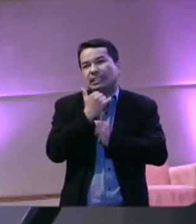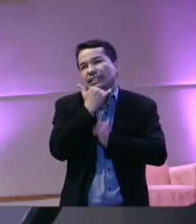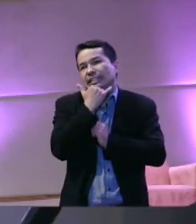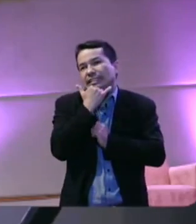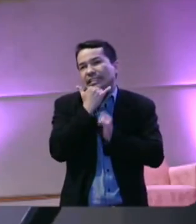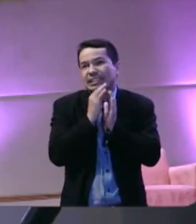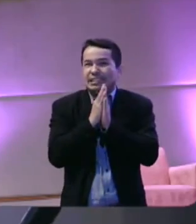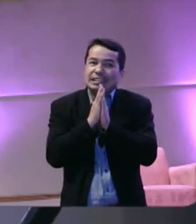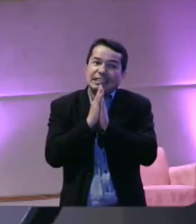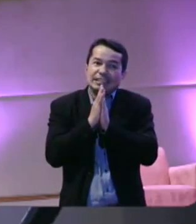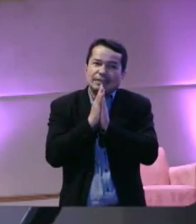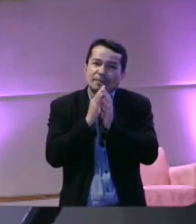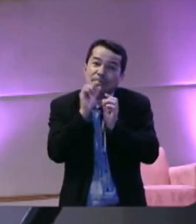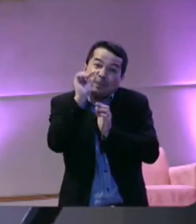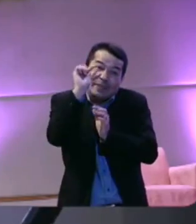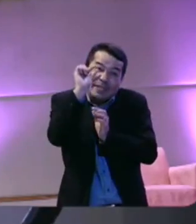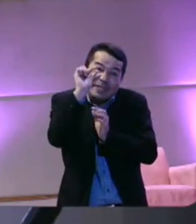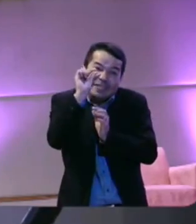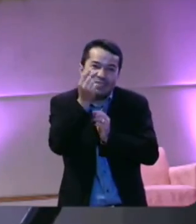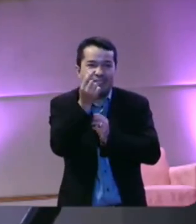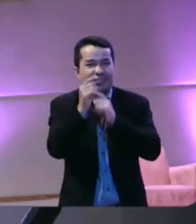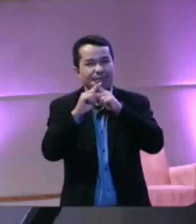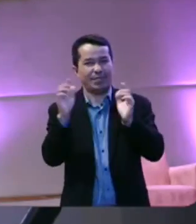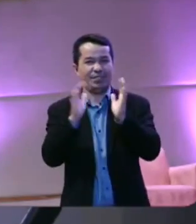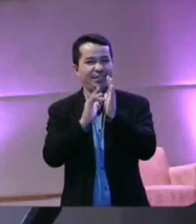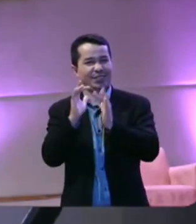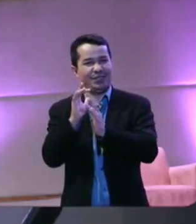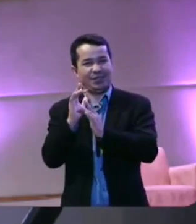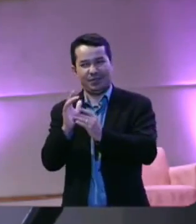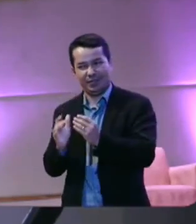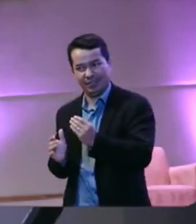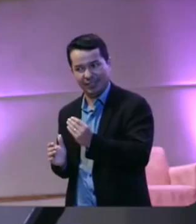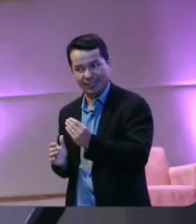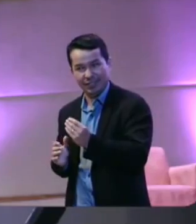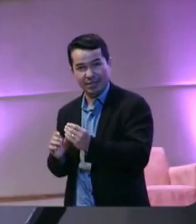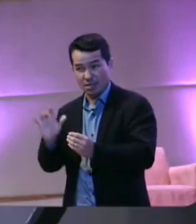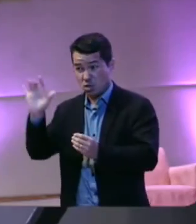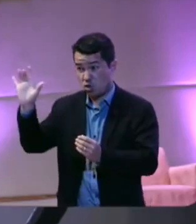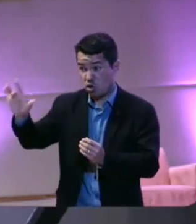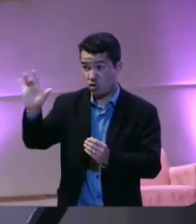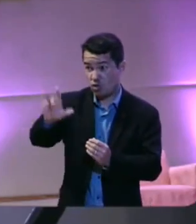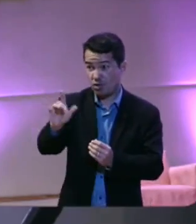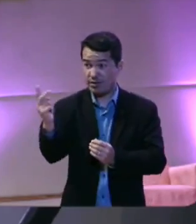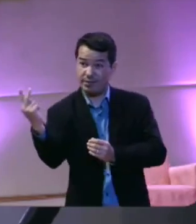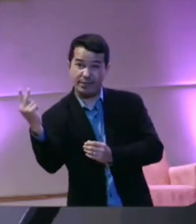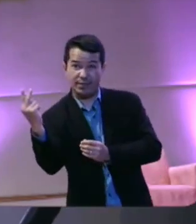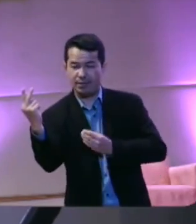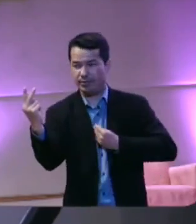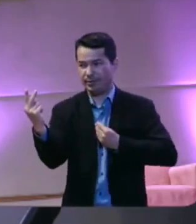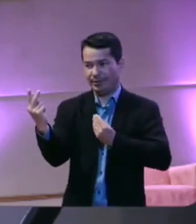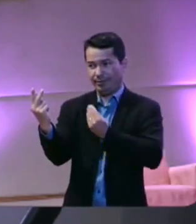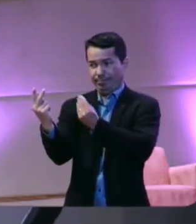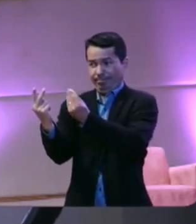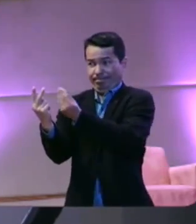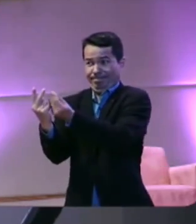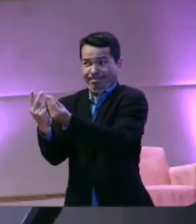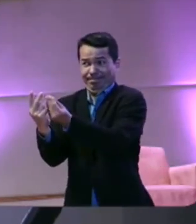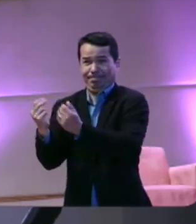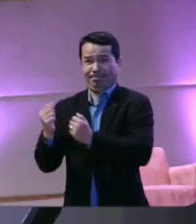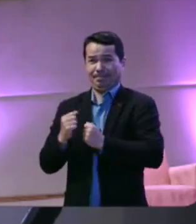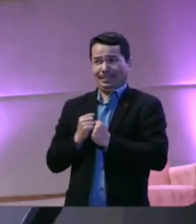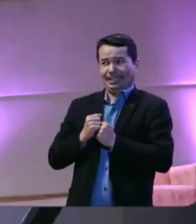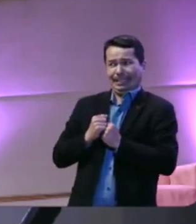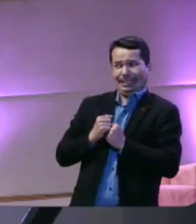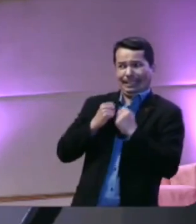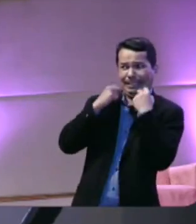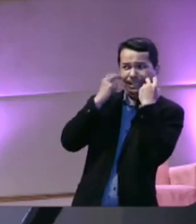presente amoroso que Jesus tocou um casal para me entregar. E eu louvo a Jesus por isso.